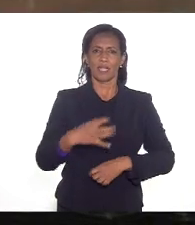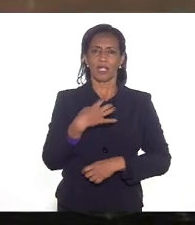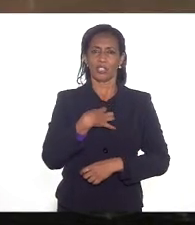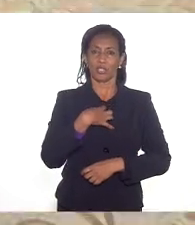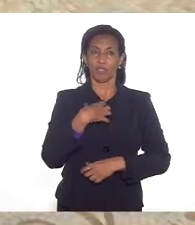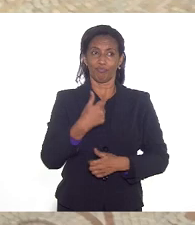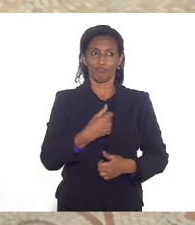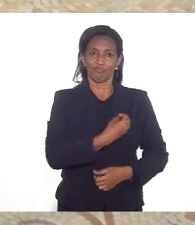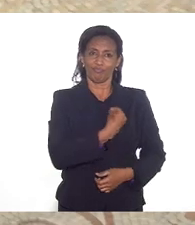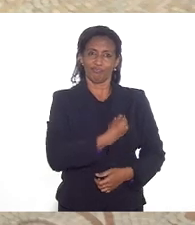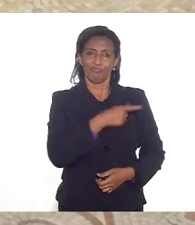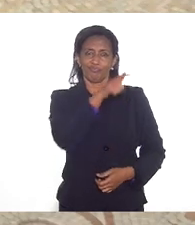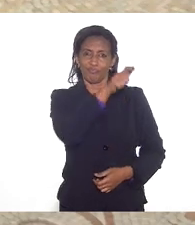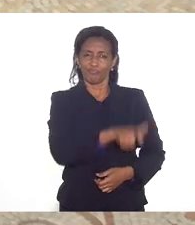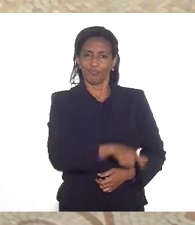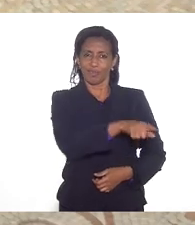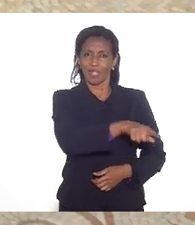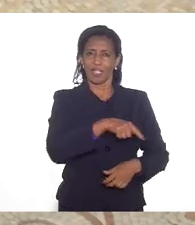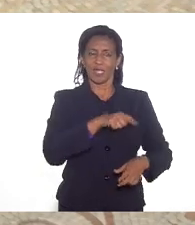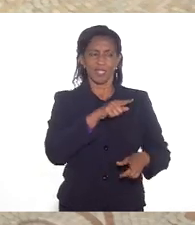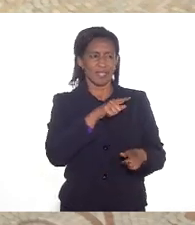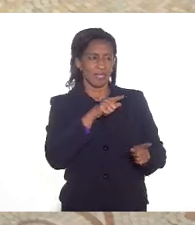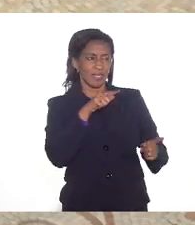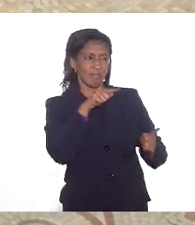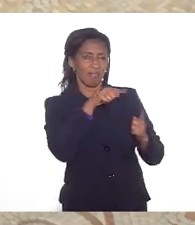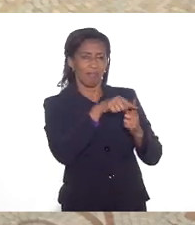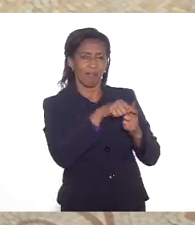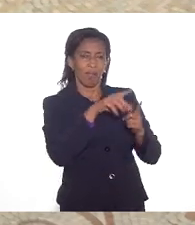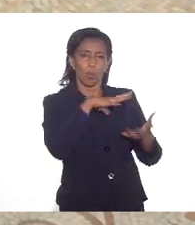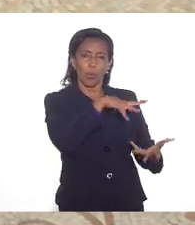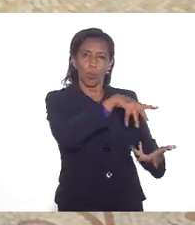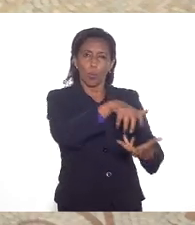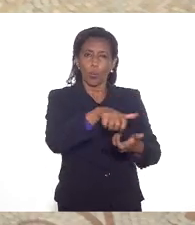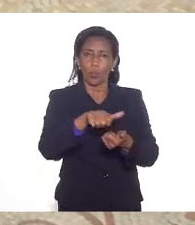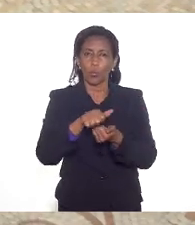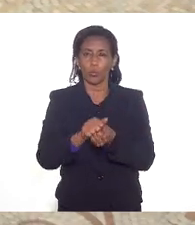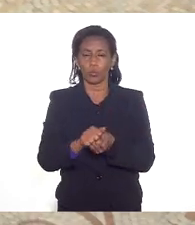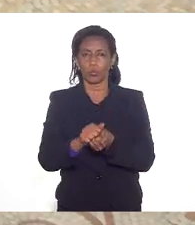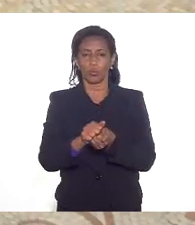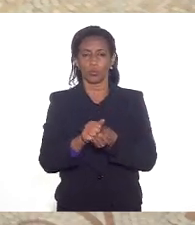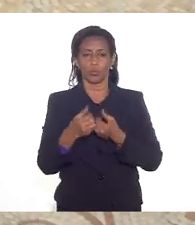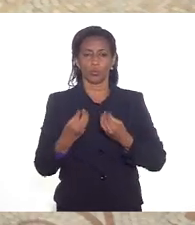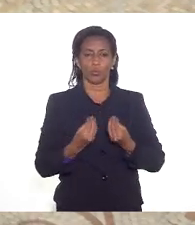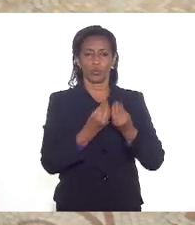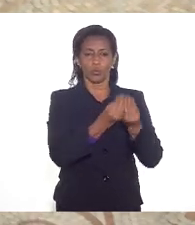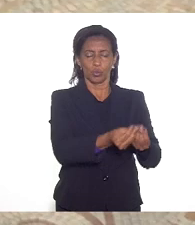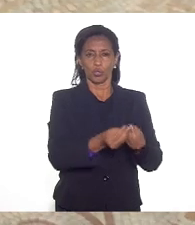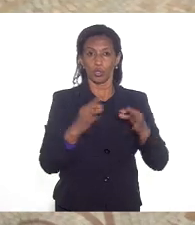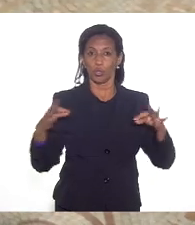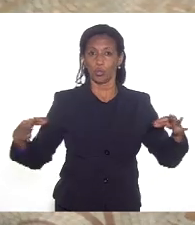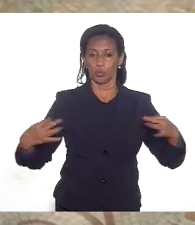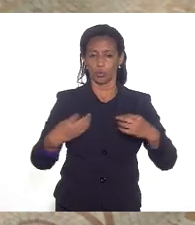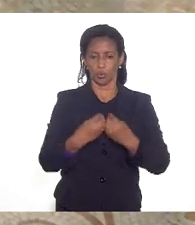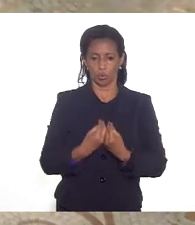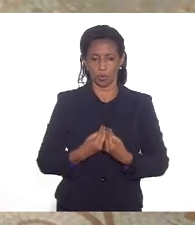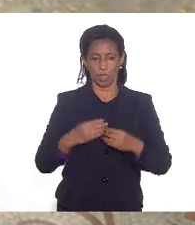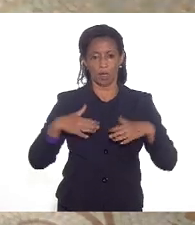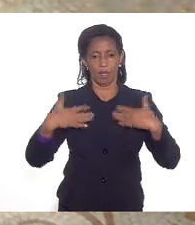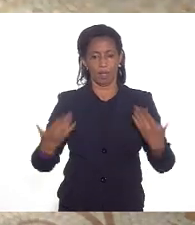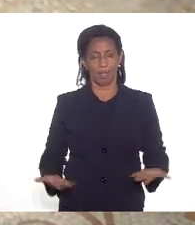estar nesse espaço a necessidade de se localizar em algum lugar no mundo potencialização de todos e todas